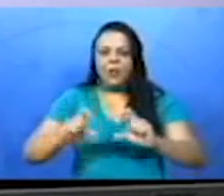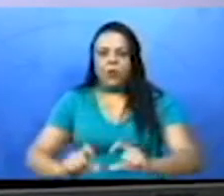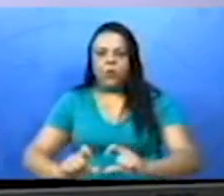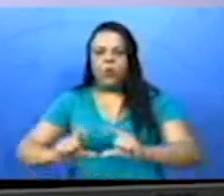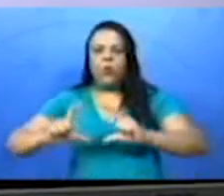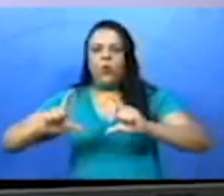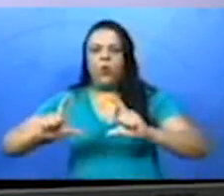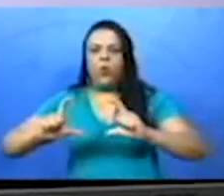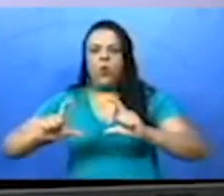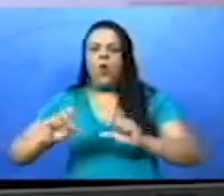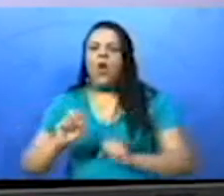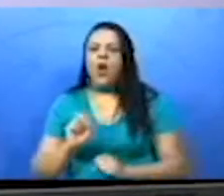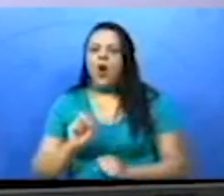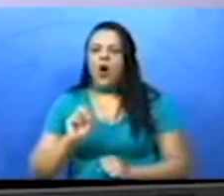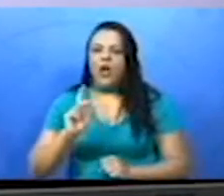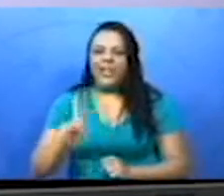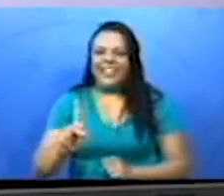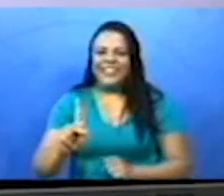Certo?